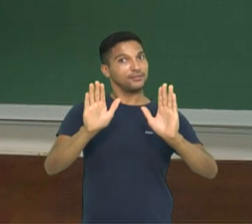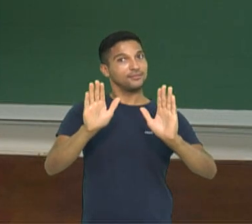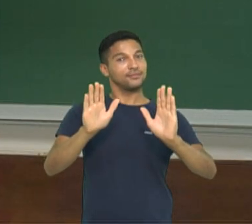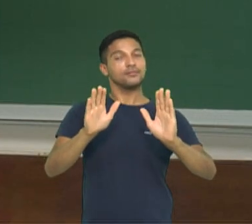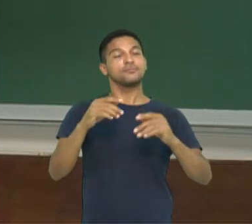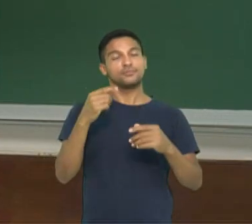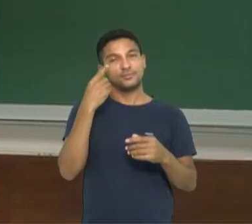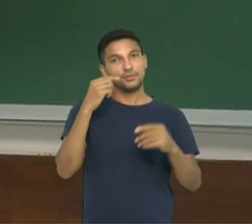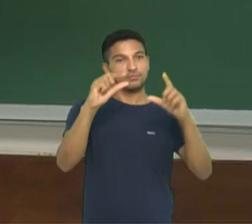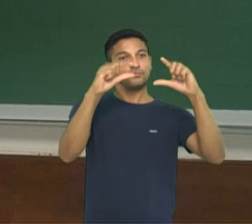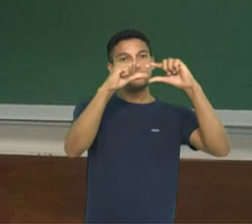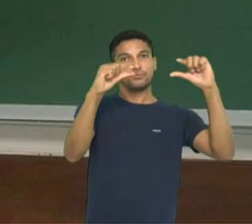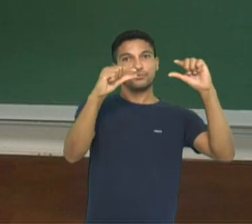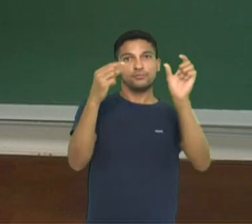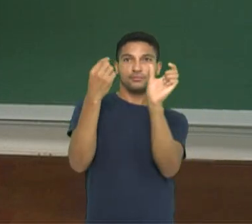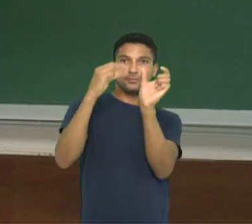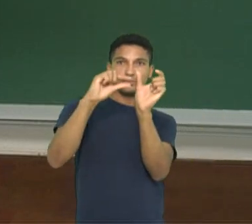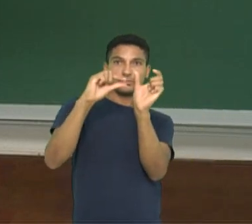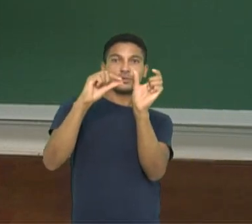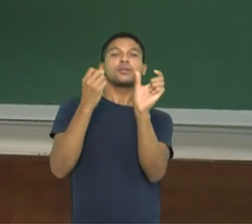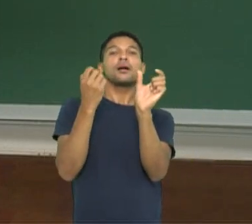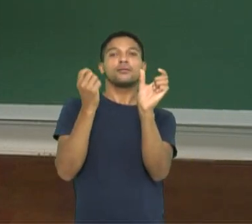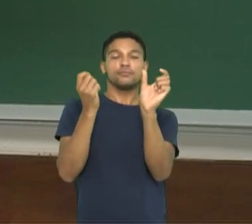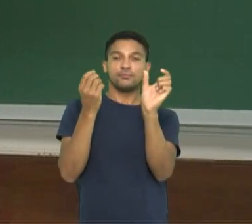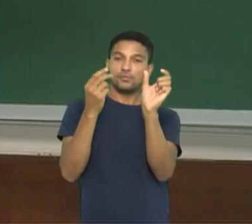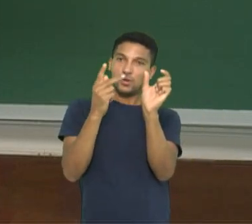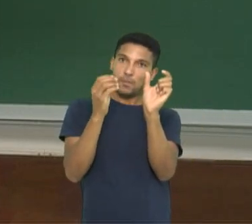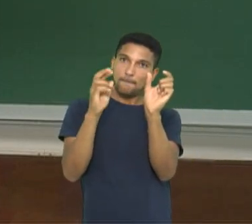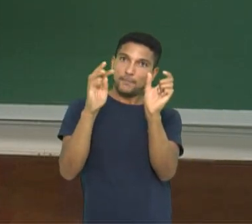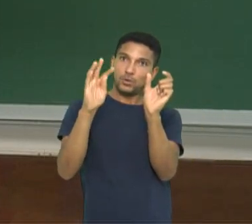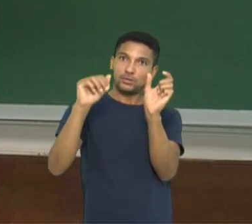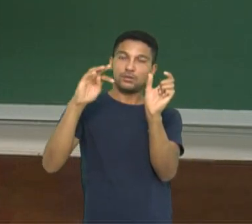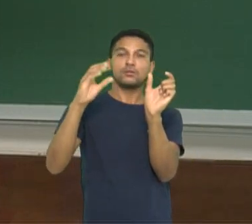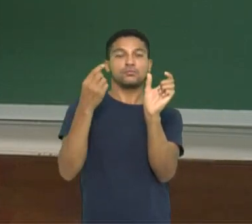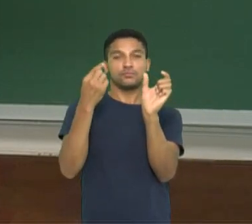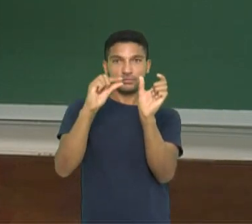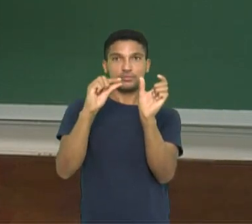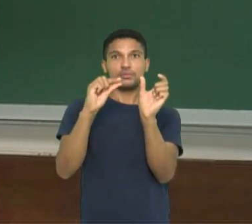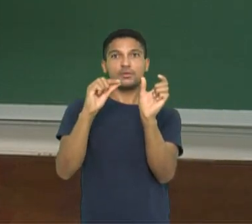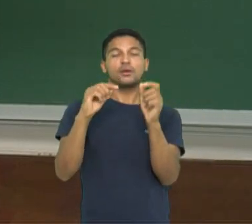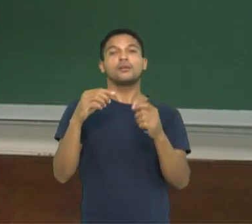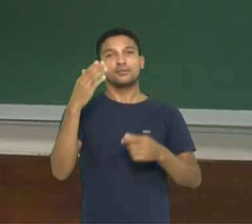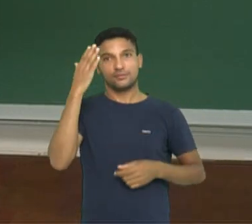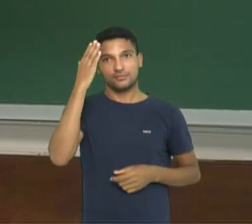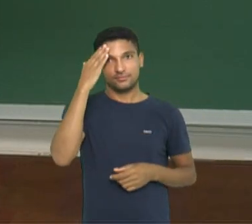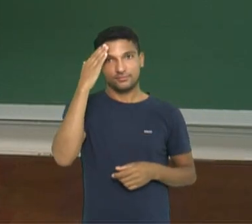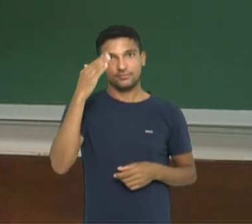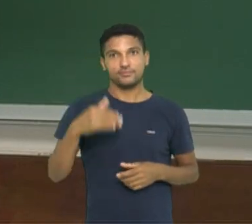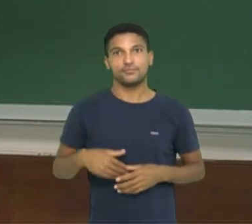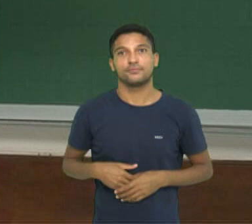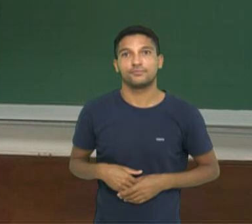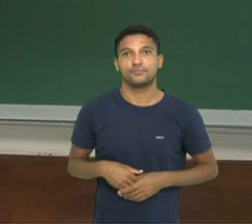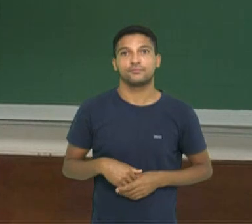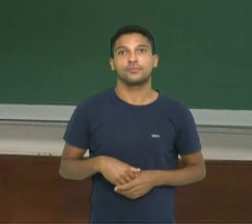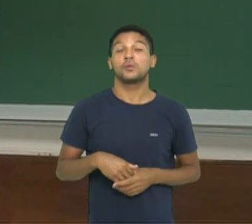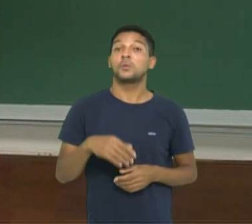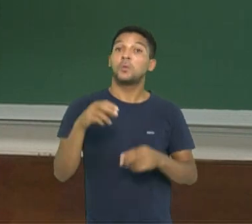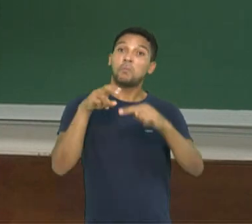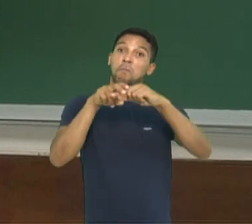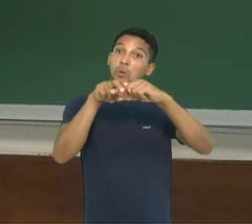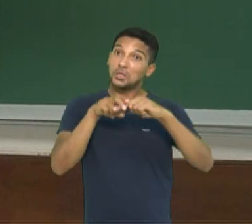posso usar, portanto, né? Por isso, esse cavalo é bravo, vírgula, por isso, tome cuidado. Então, a gente tem